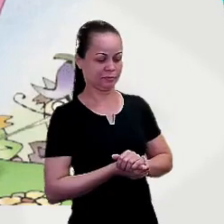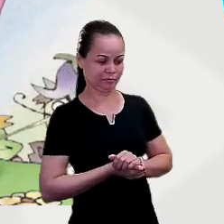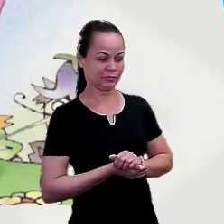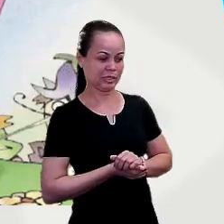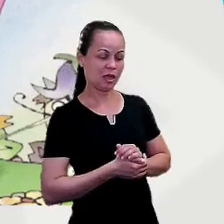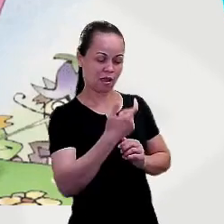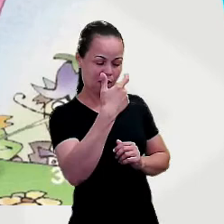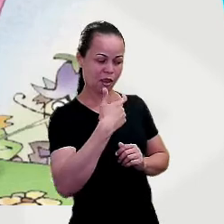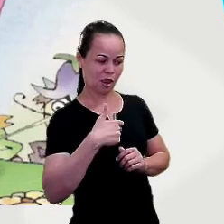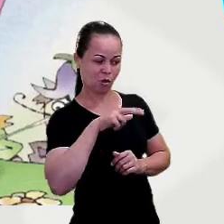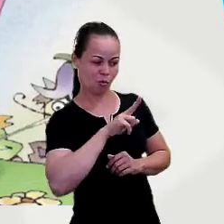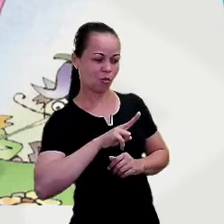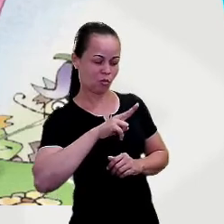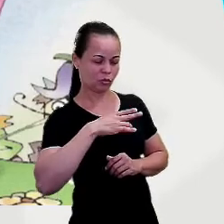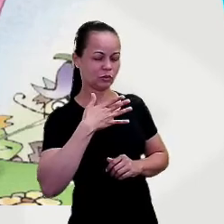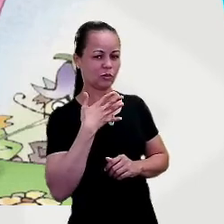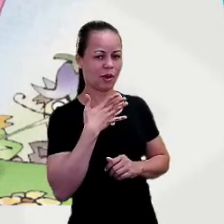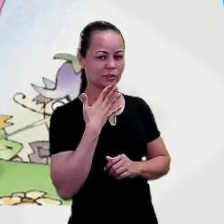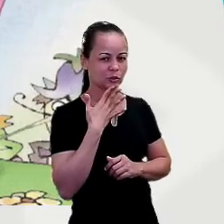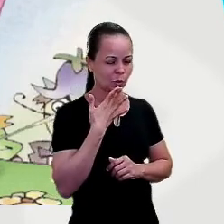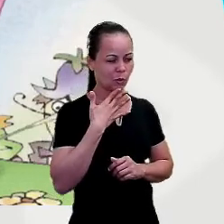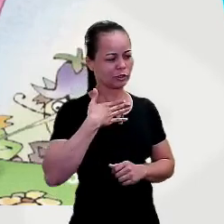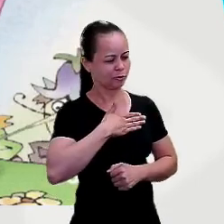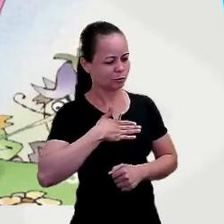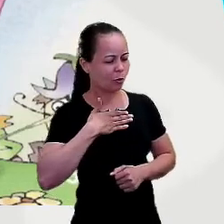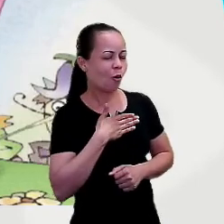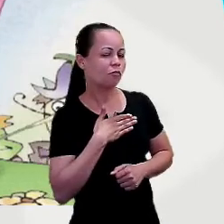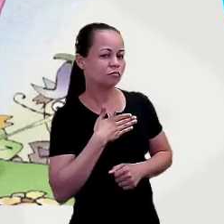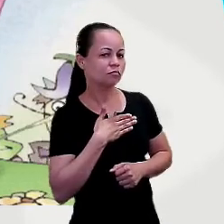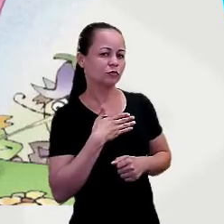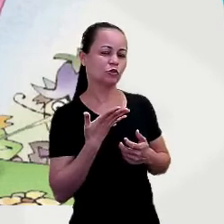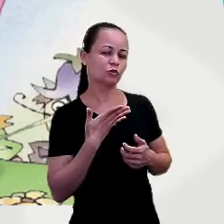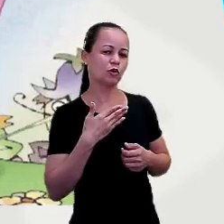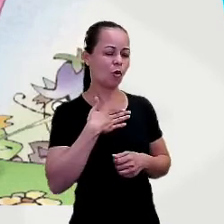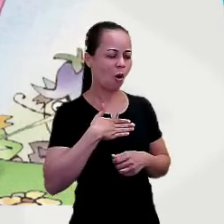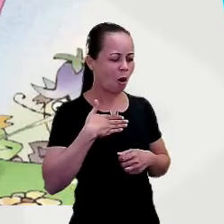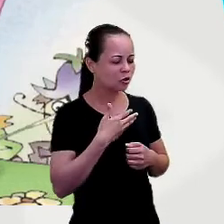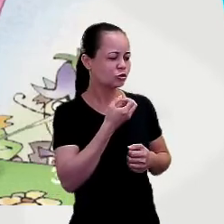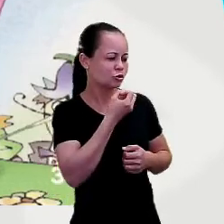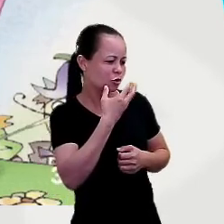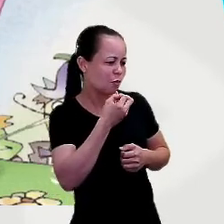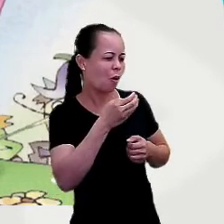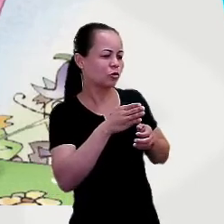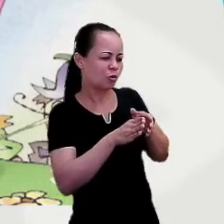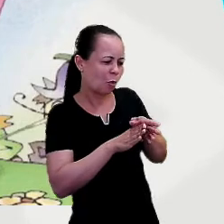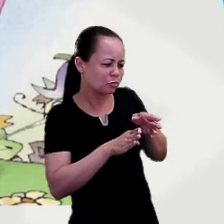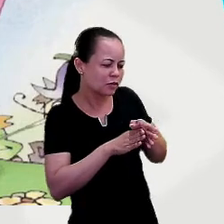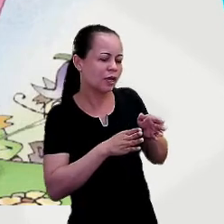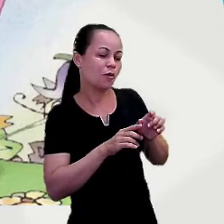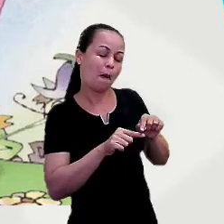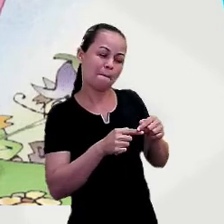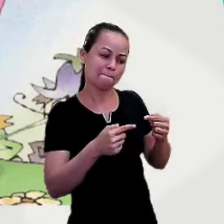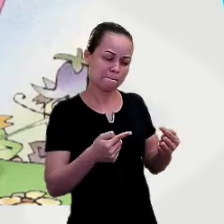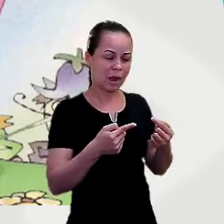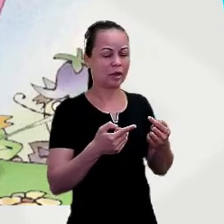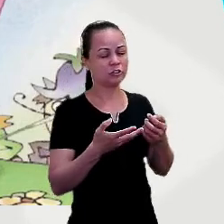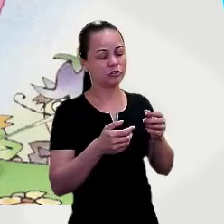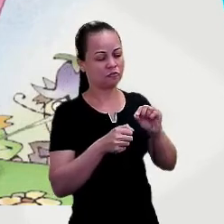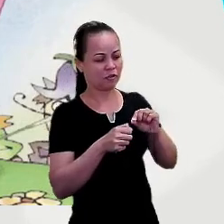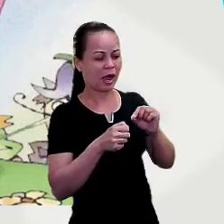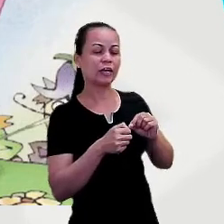as cores que eu gosto. E com isso faço bem. Gosto dos bons conselhos, mas faço o que me